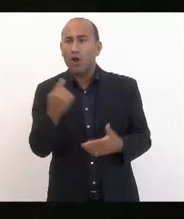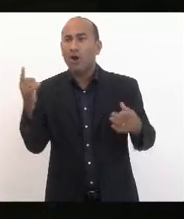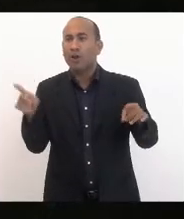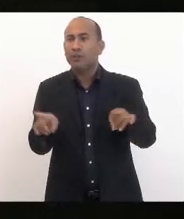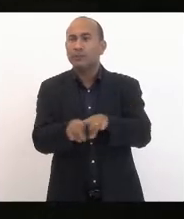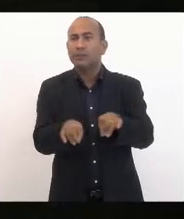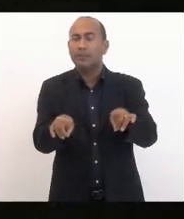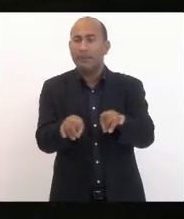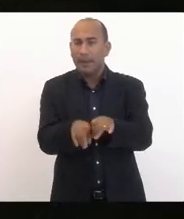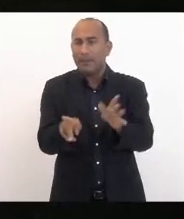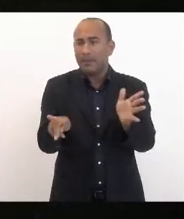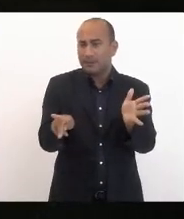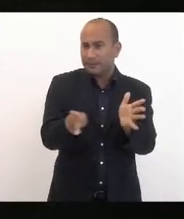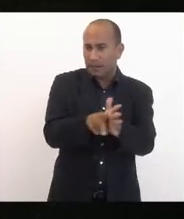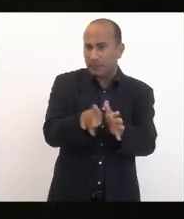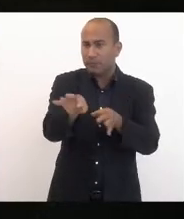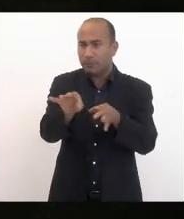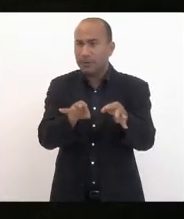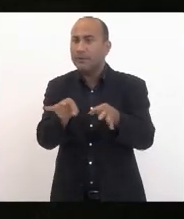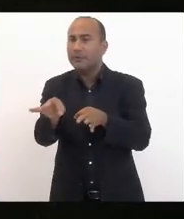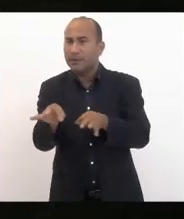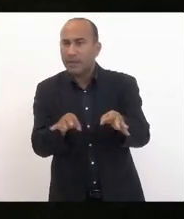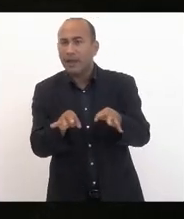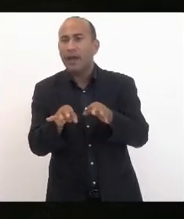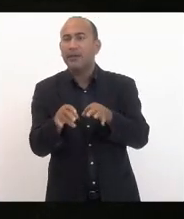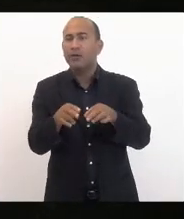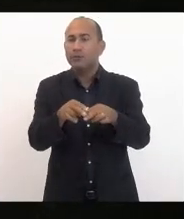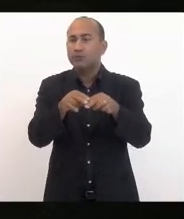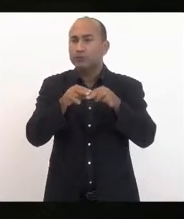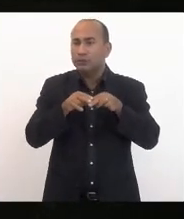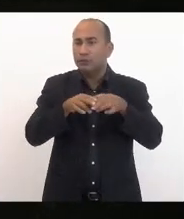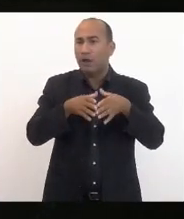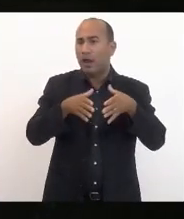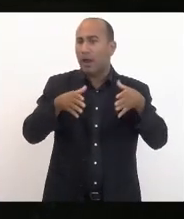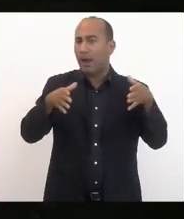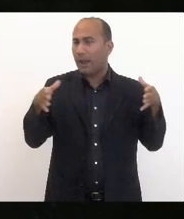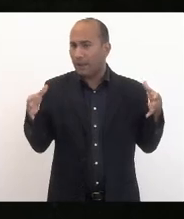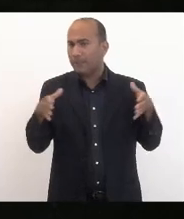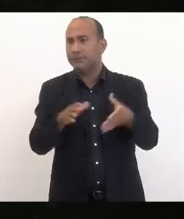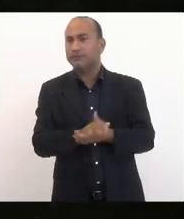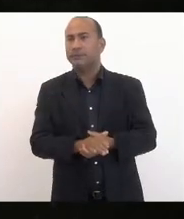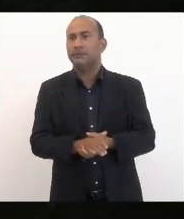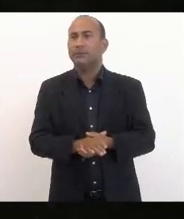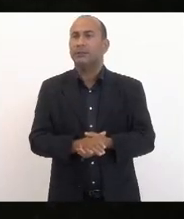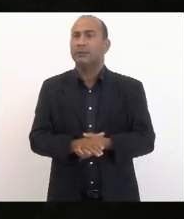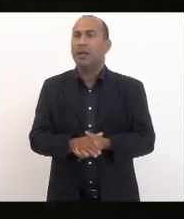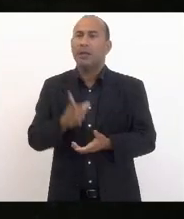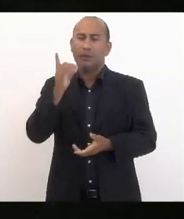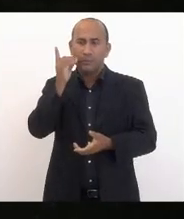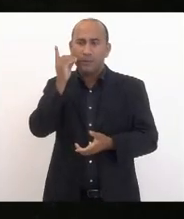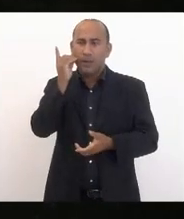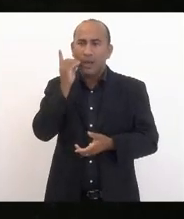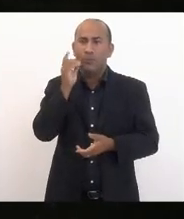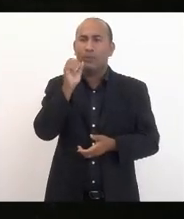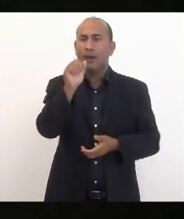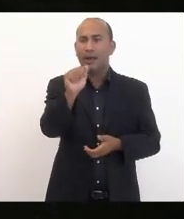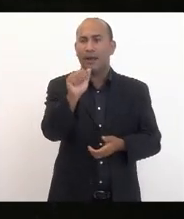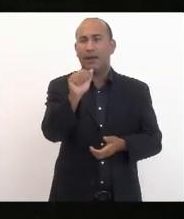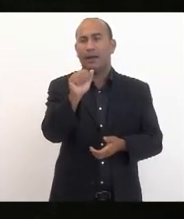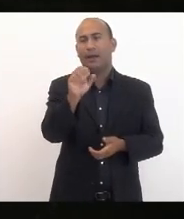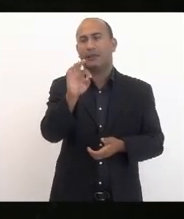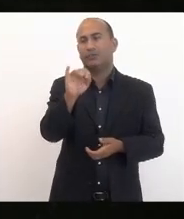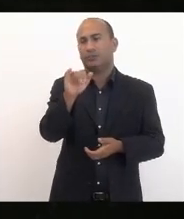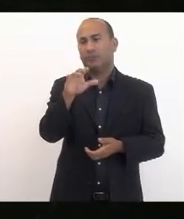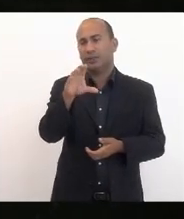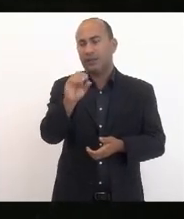somos autoras do projeto que amplia as DECRADES, projeto do deputado Átila Nunes, e